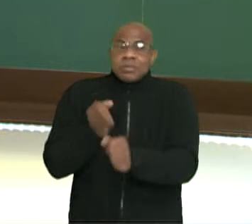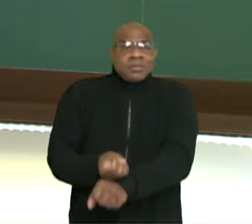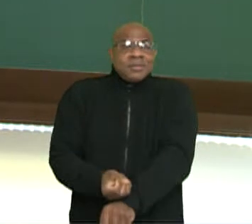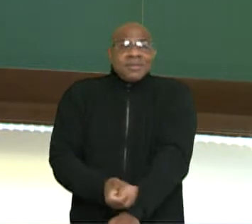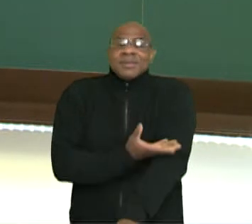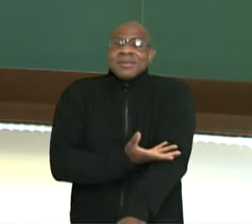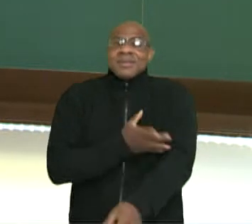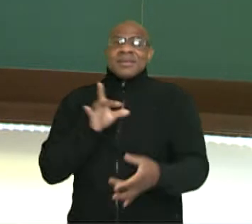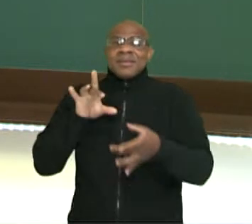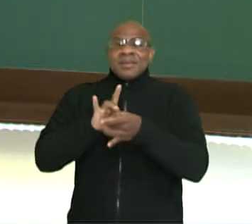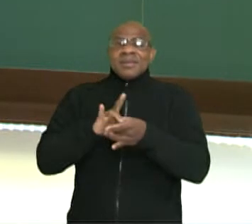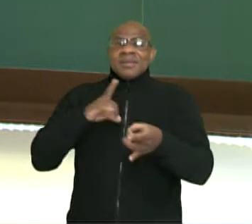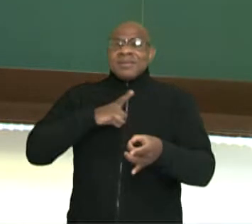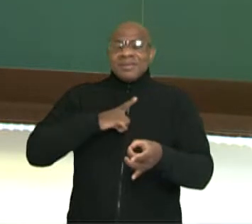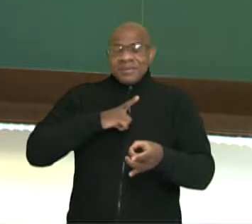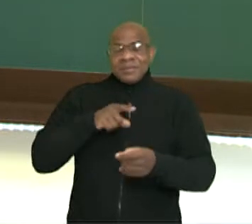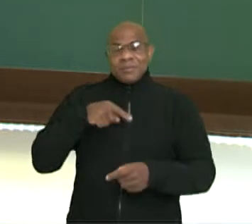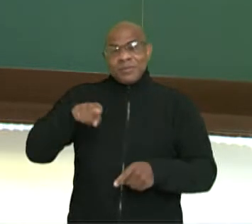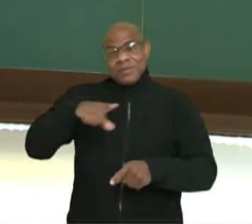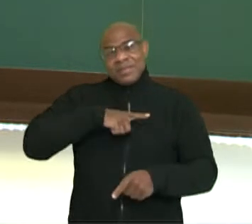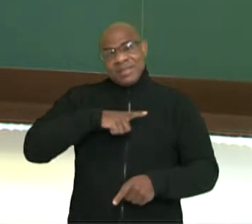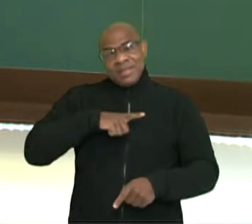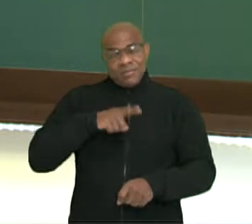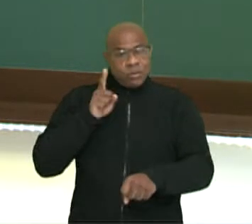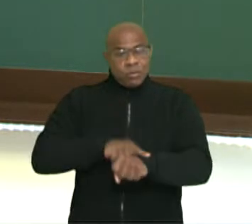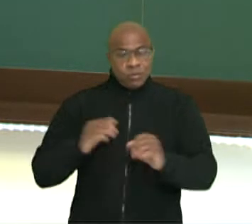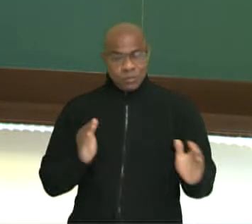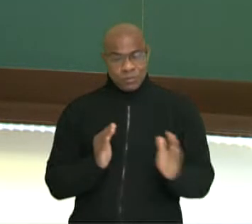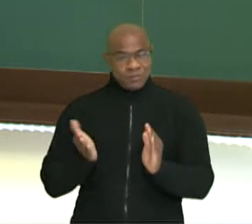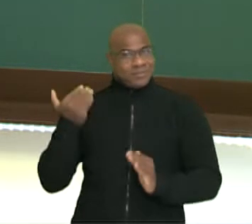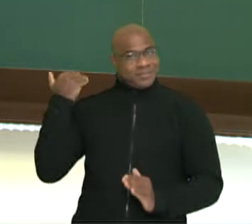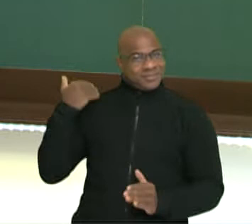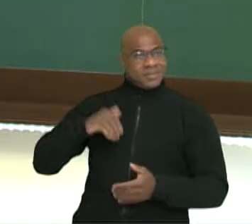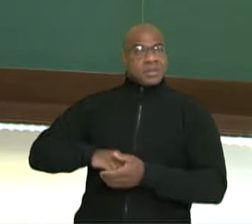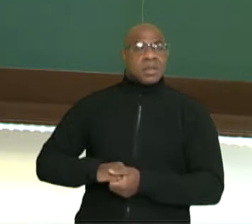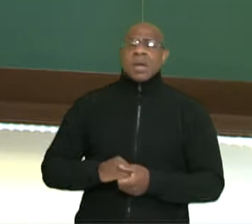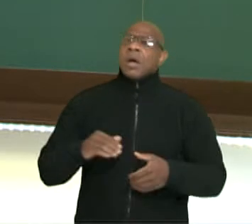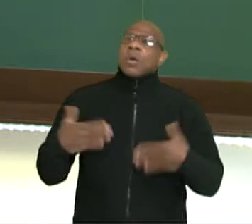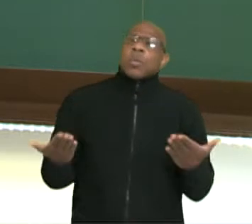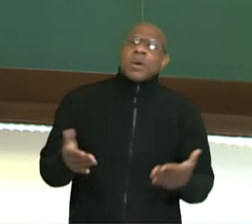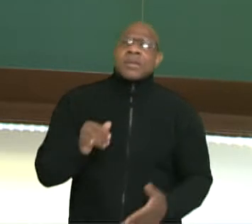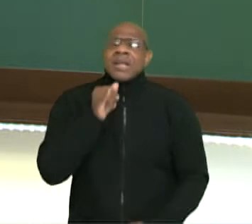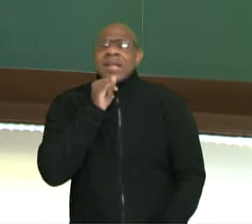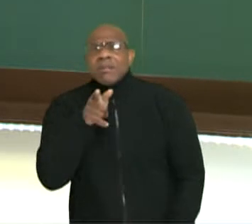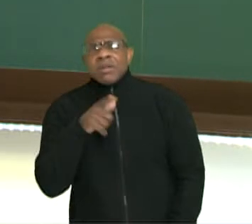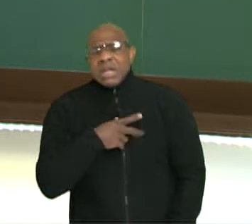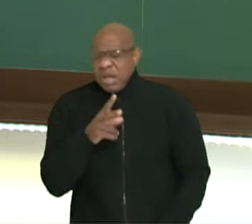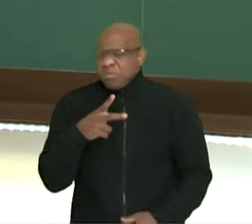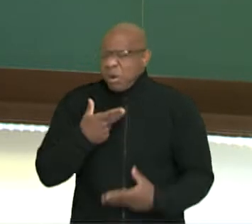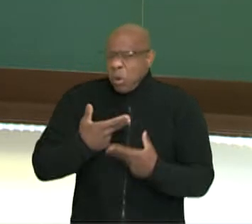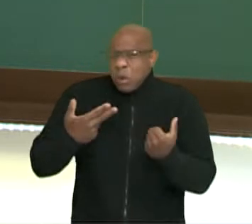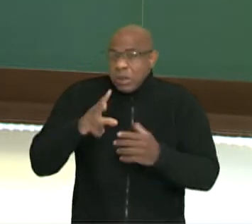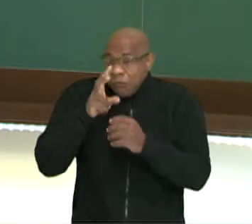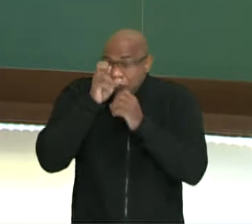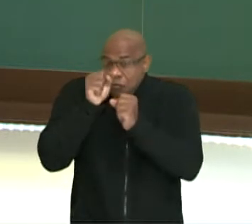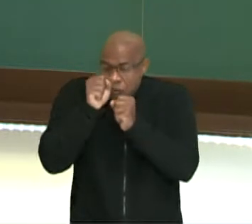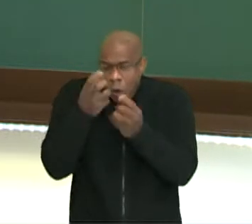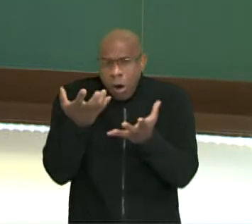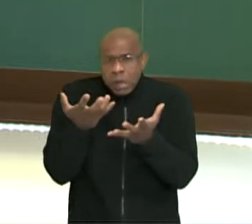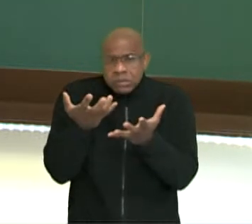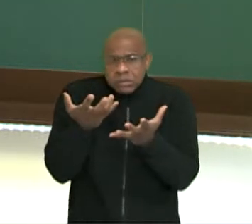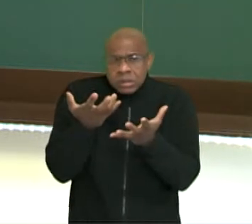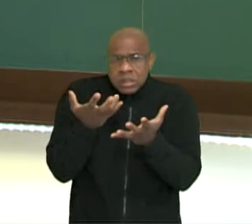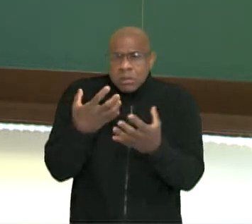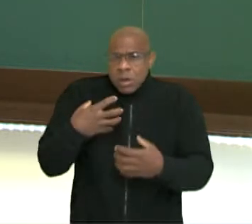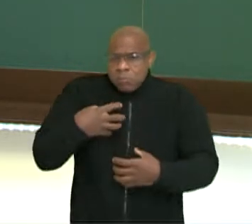ela, a emoção que você teve naquele momento. Quando é algo muito forte, você grava, porque